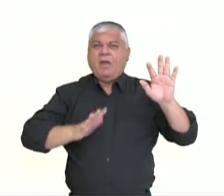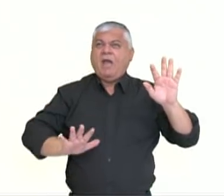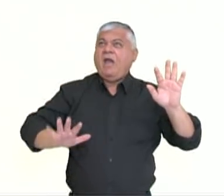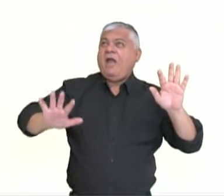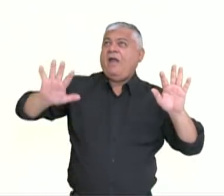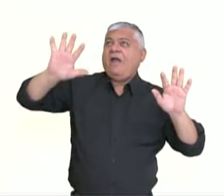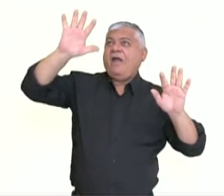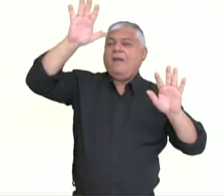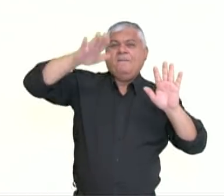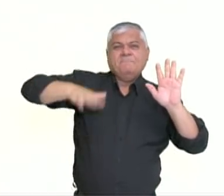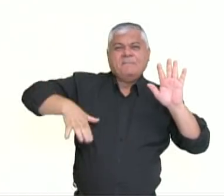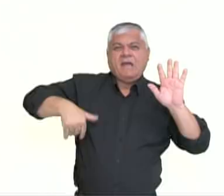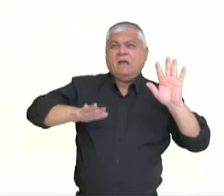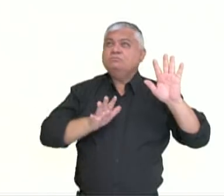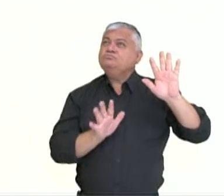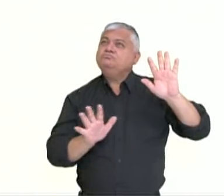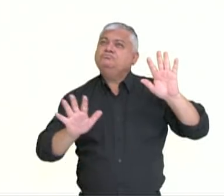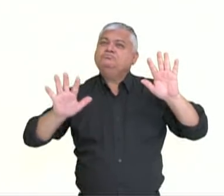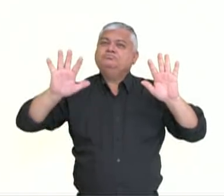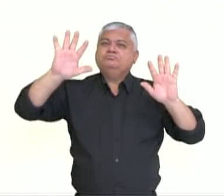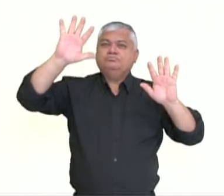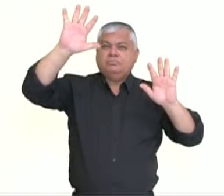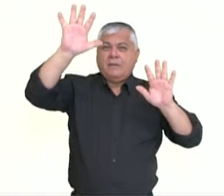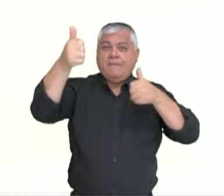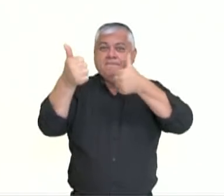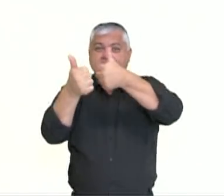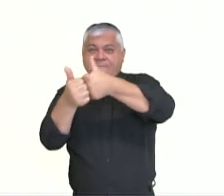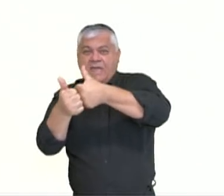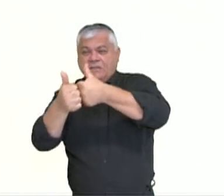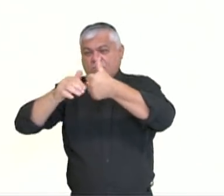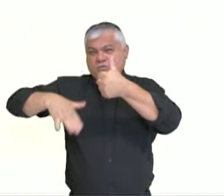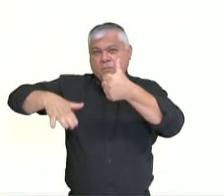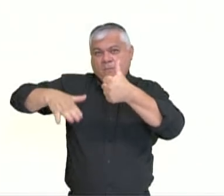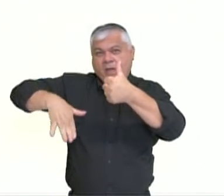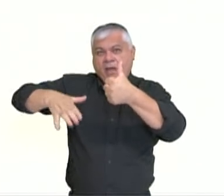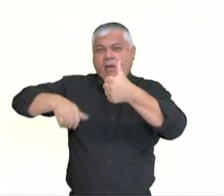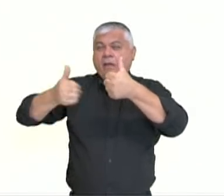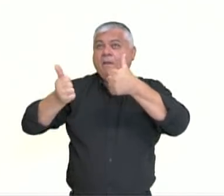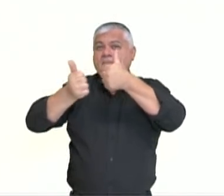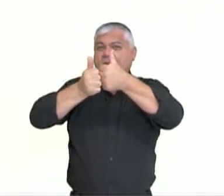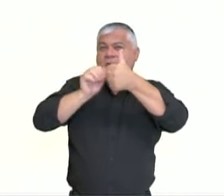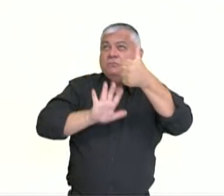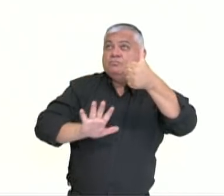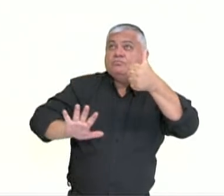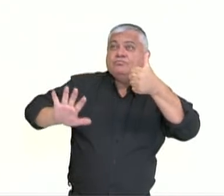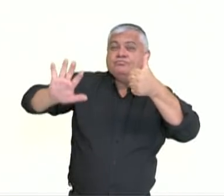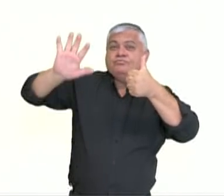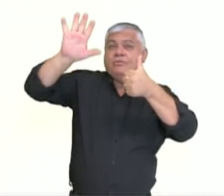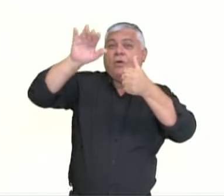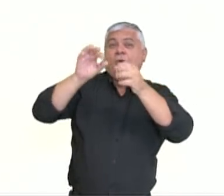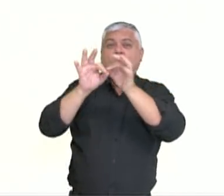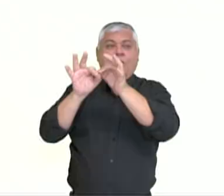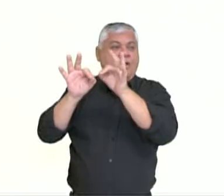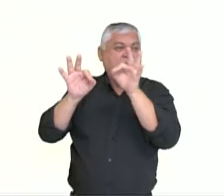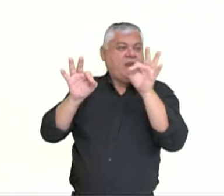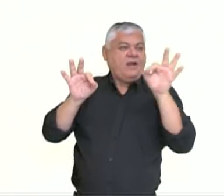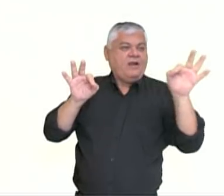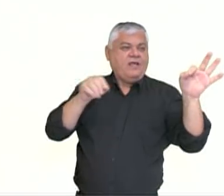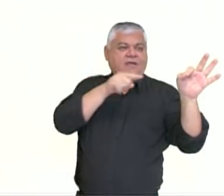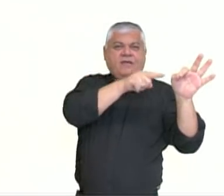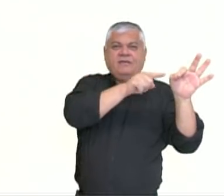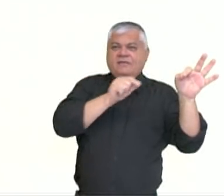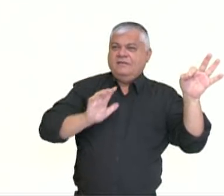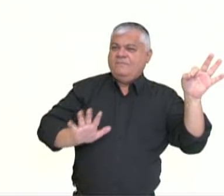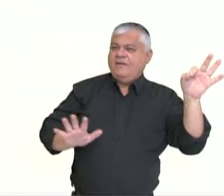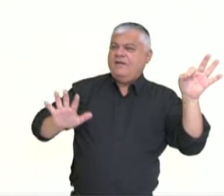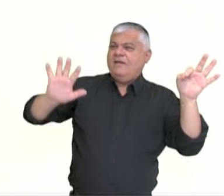ou continentalidade, ou está próximo do mar ou oceano e vai ter influência dele, ou está distante e também